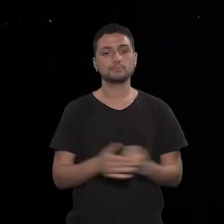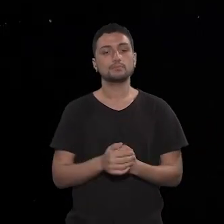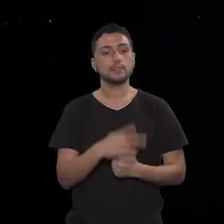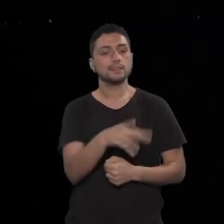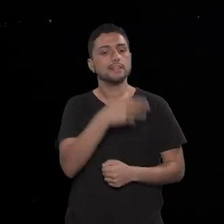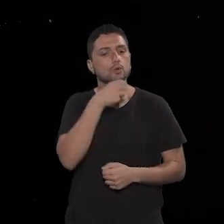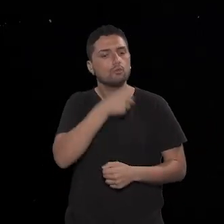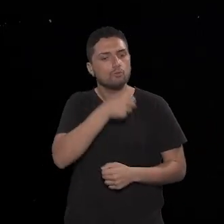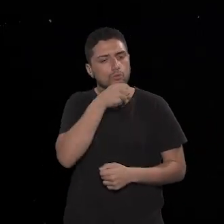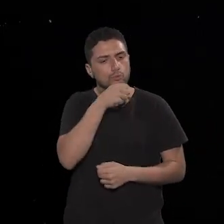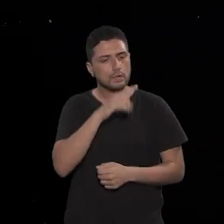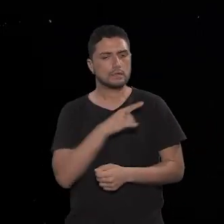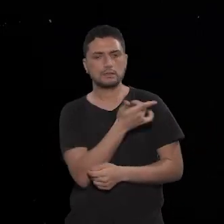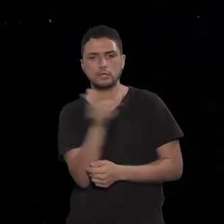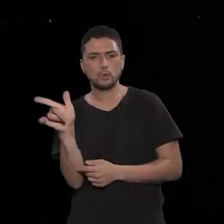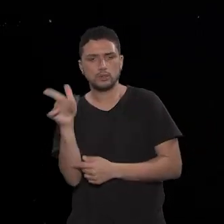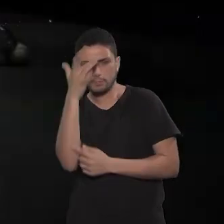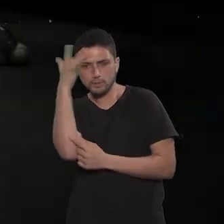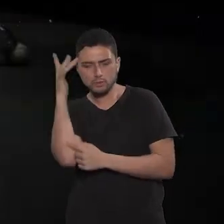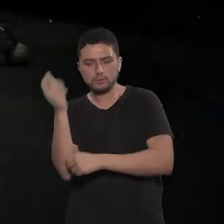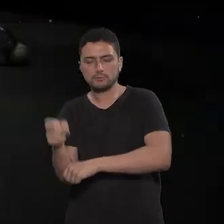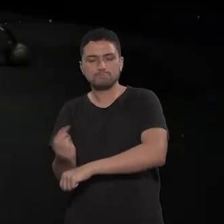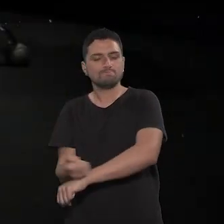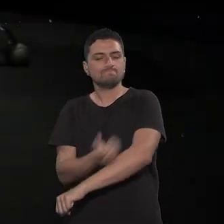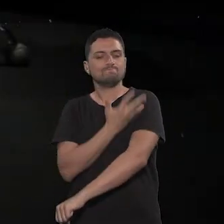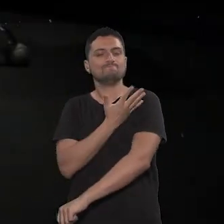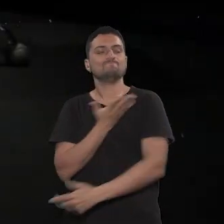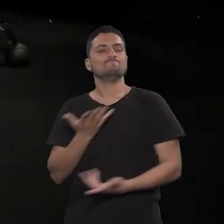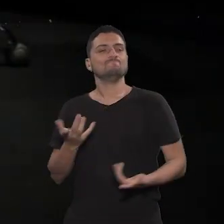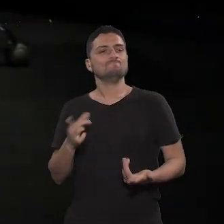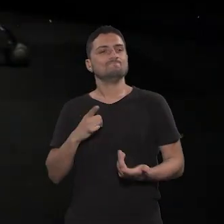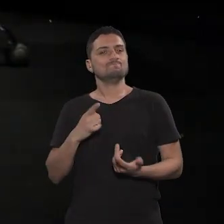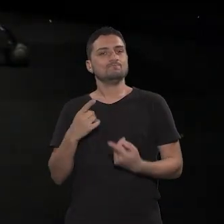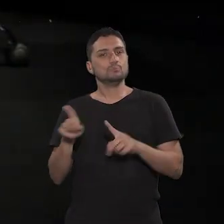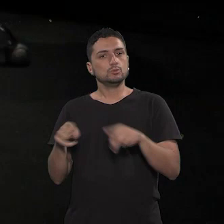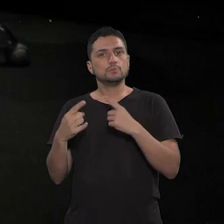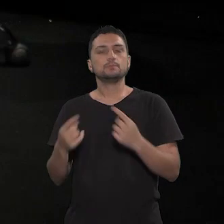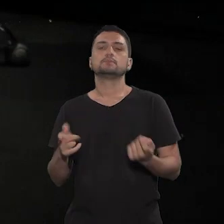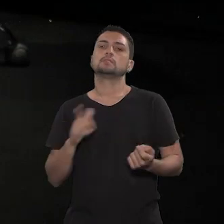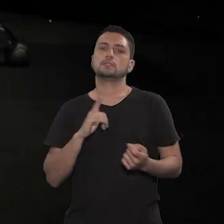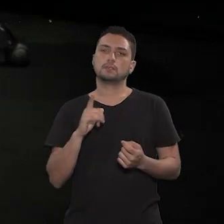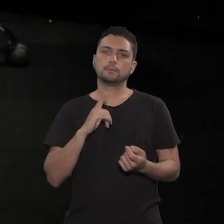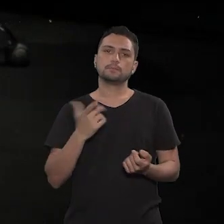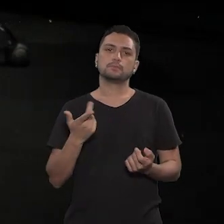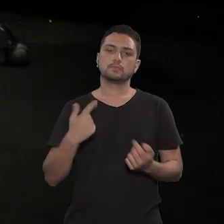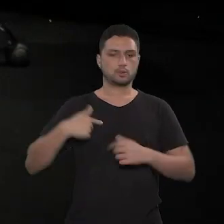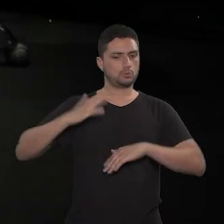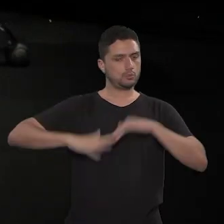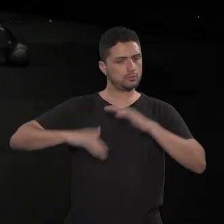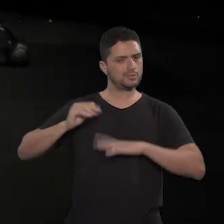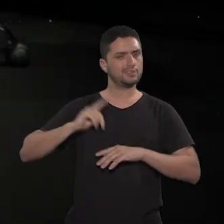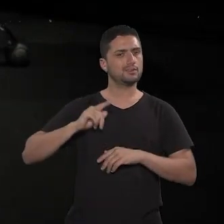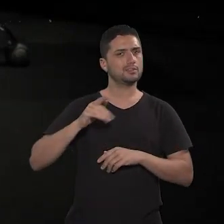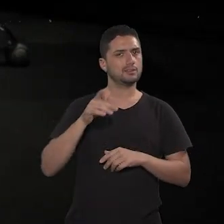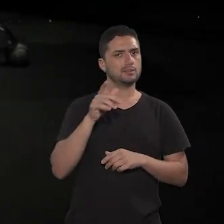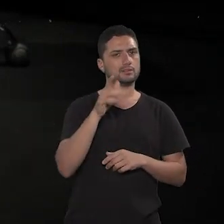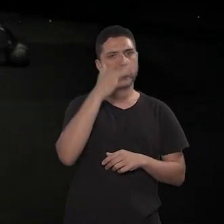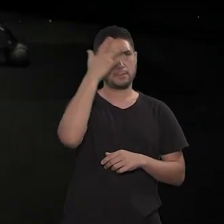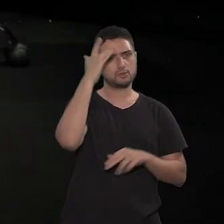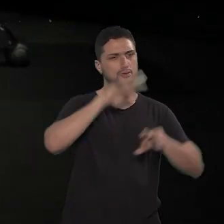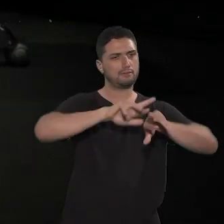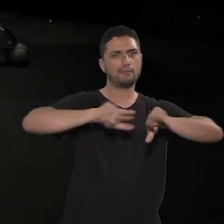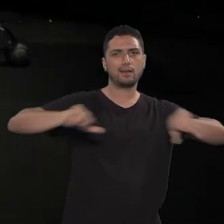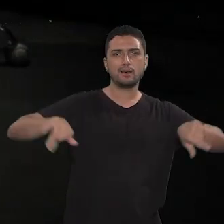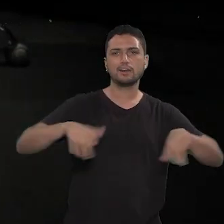ancestral. Além do seu avô, alguma outra fonte de inspiração? Depois como